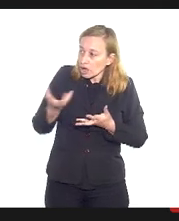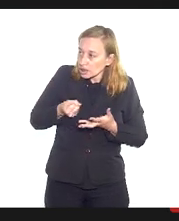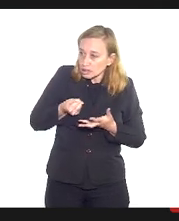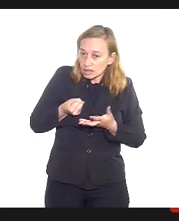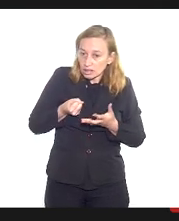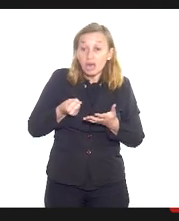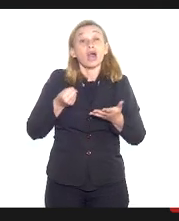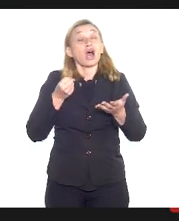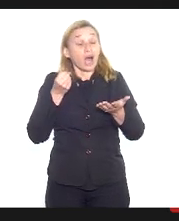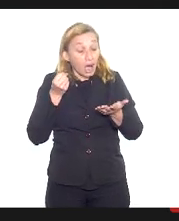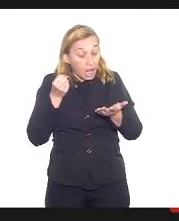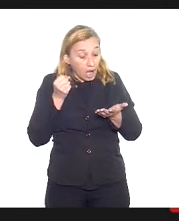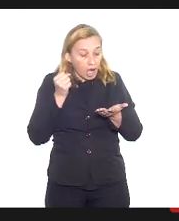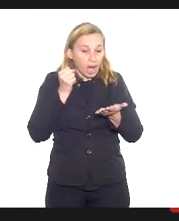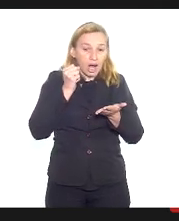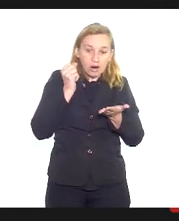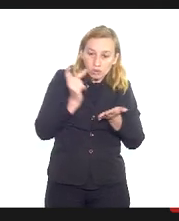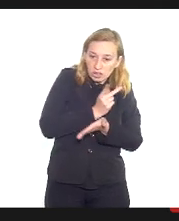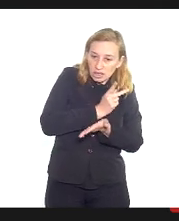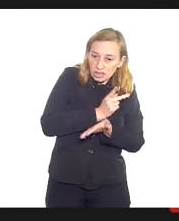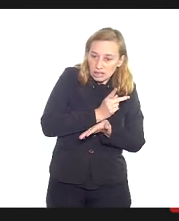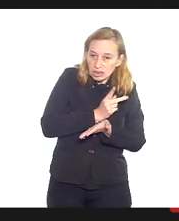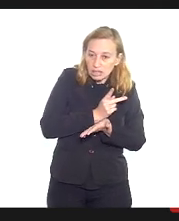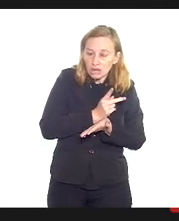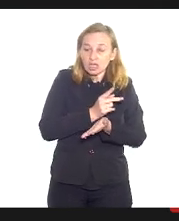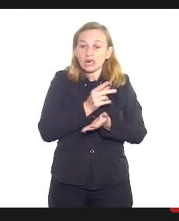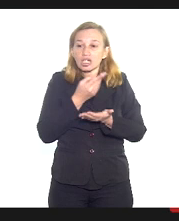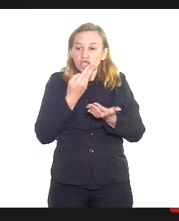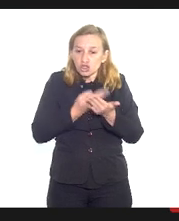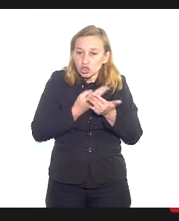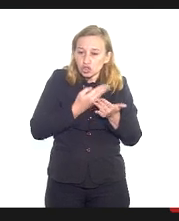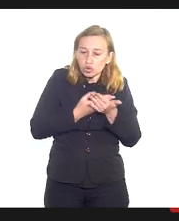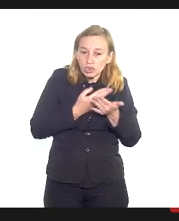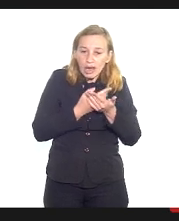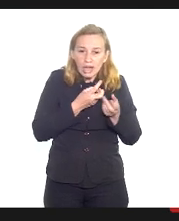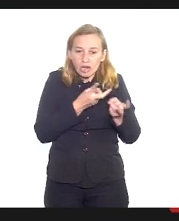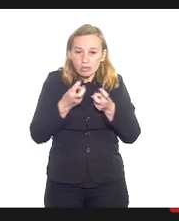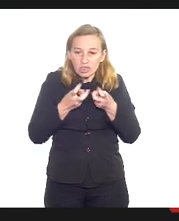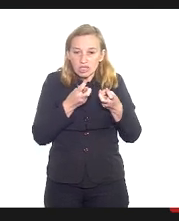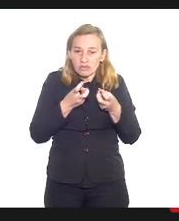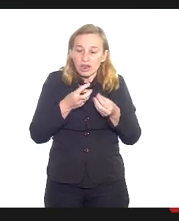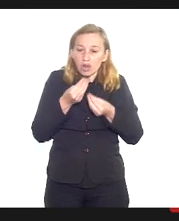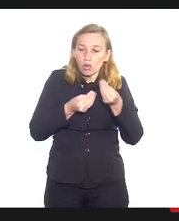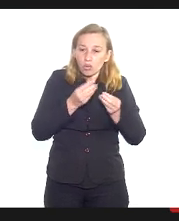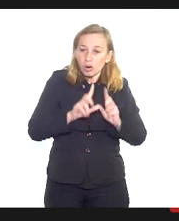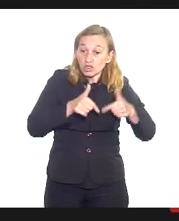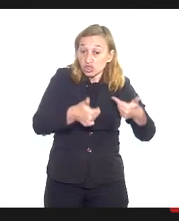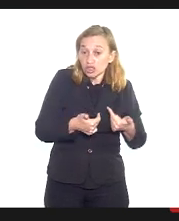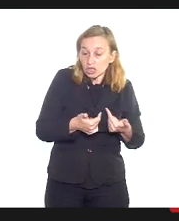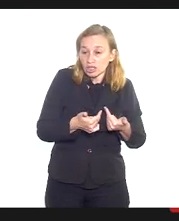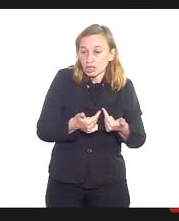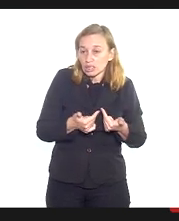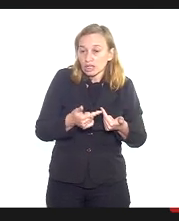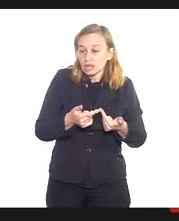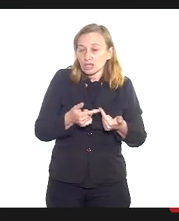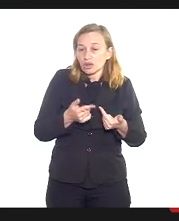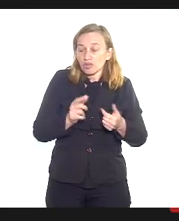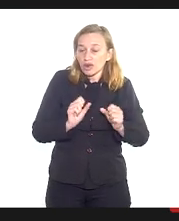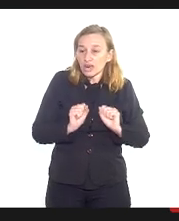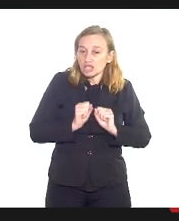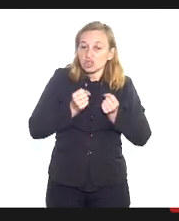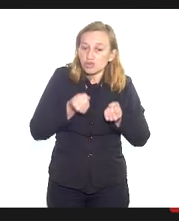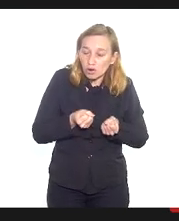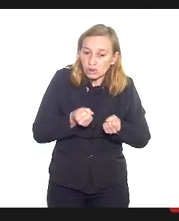contrato aconteceu, isso aqui, sabe, teve superfaturamento. Então, assim, para que a gente também não ferisse, vamos dizer